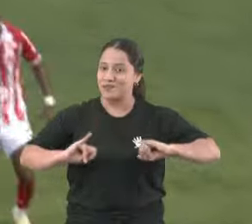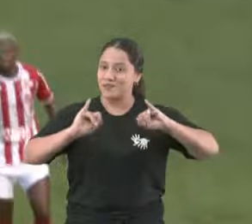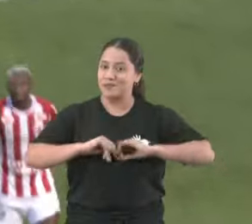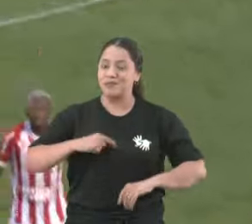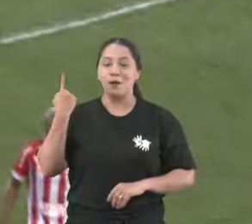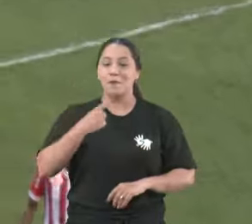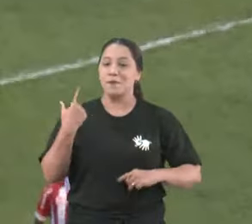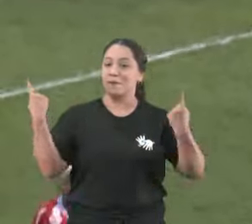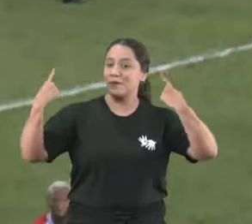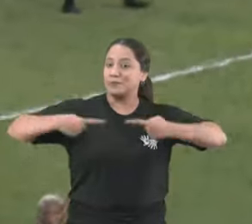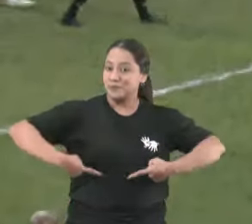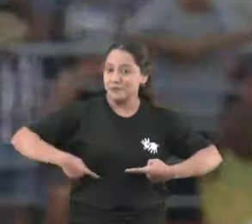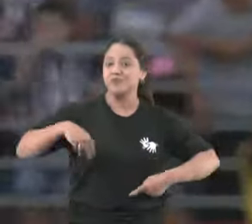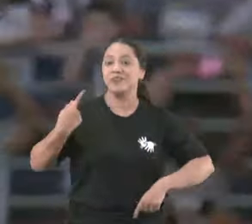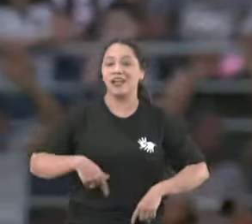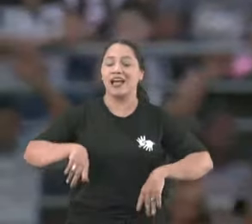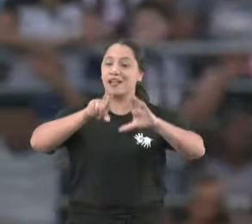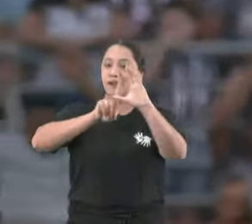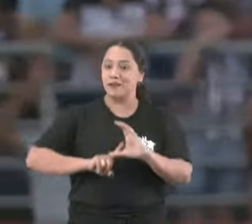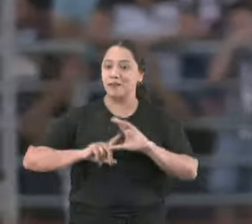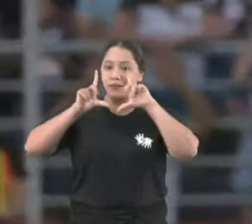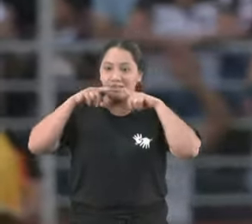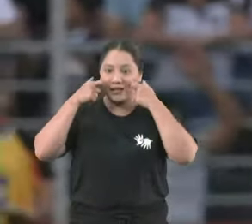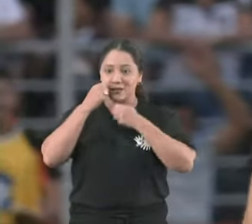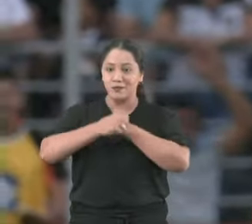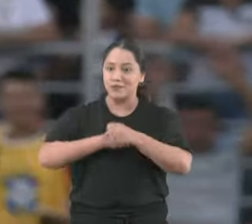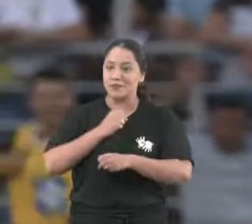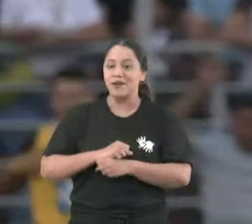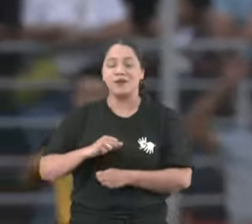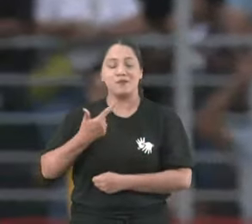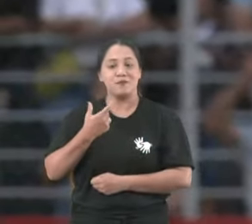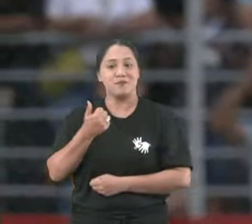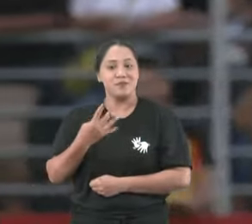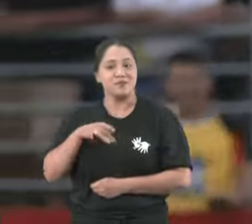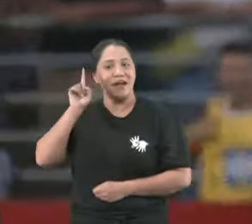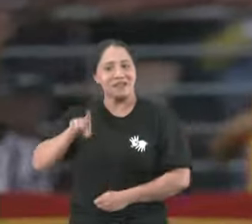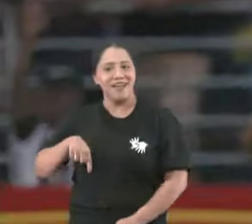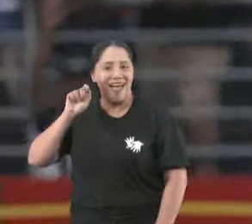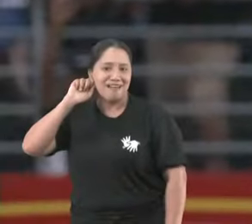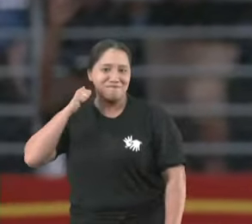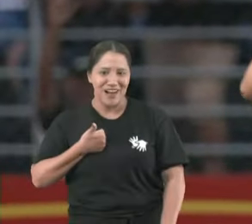primeira partida da decisão do Campeonato Alagoano 2024 é massa.